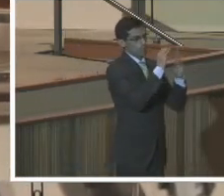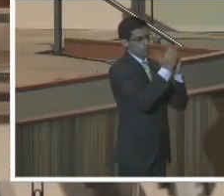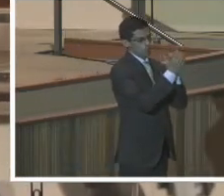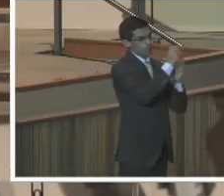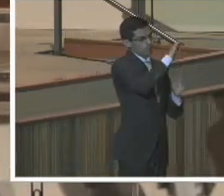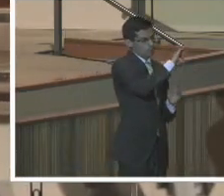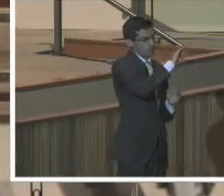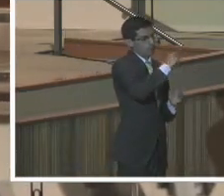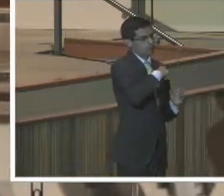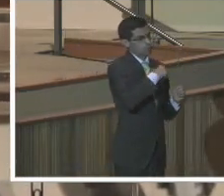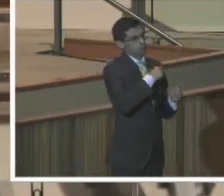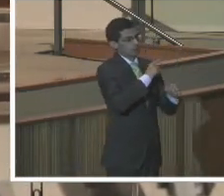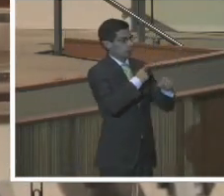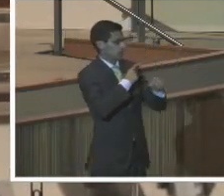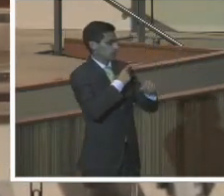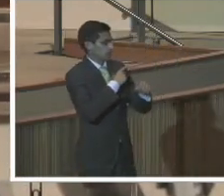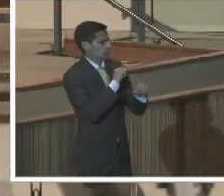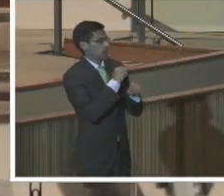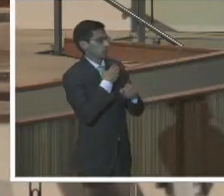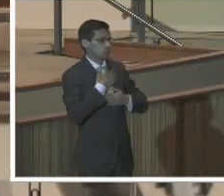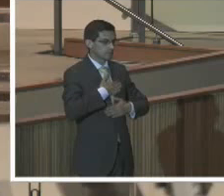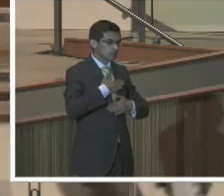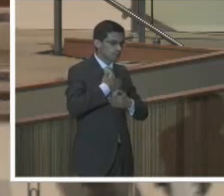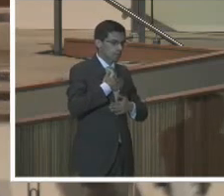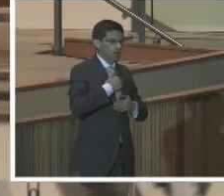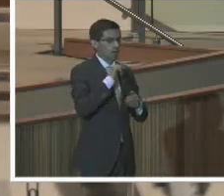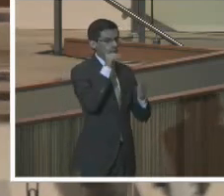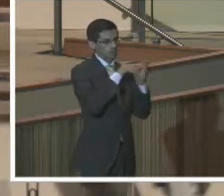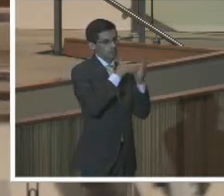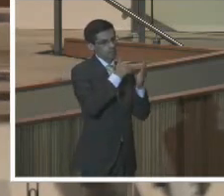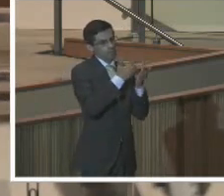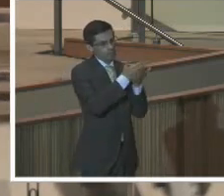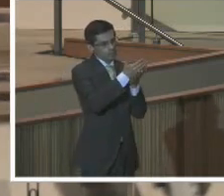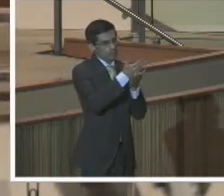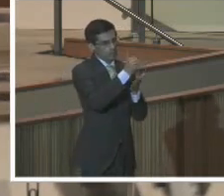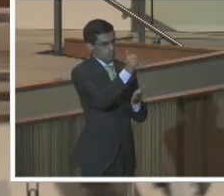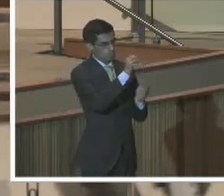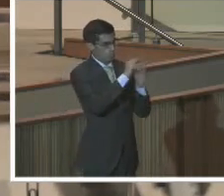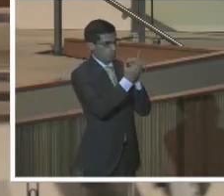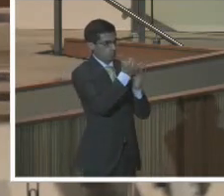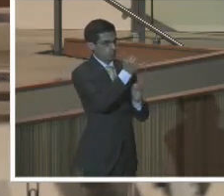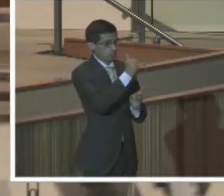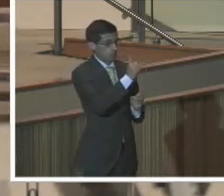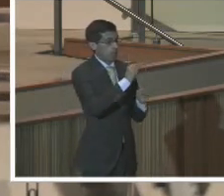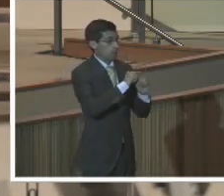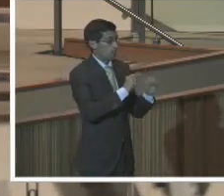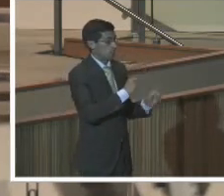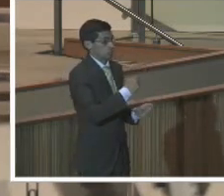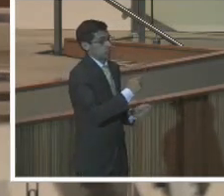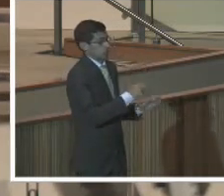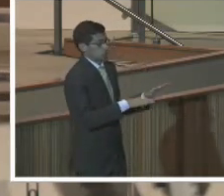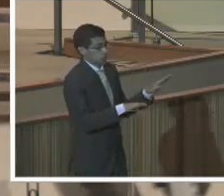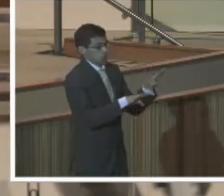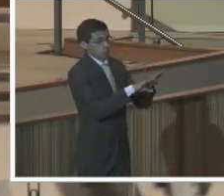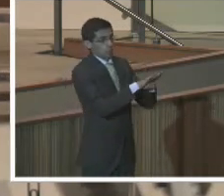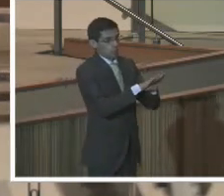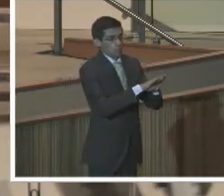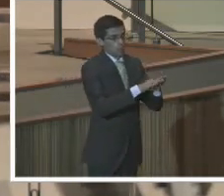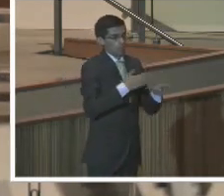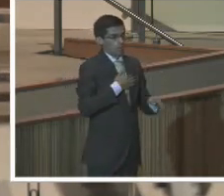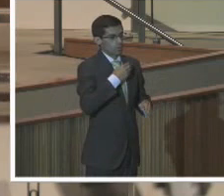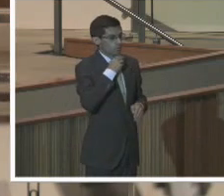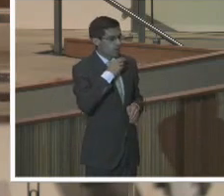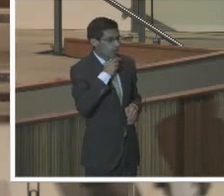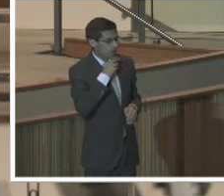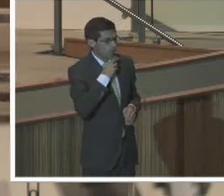tem aqui, não é? Para descansar um pouquinho, beber uma água, e chegou o meu neto. Aí o Nicolas chegou lá